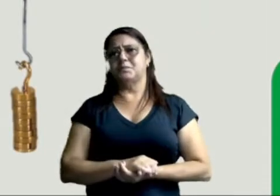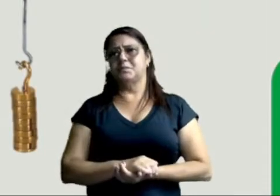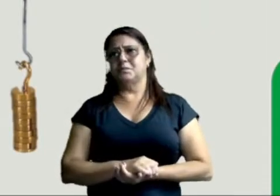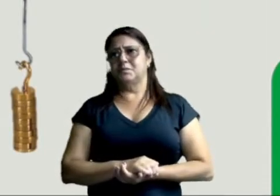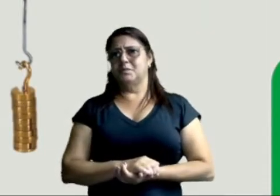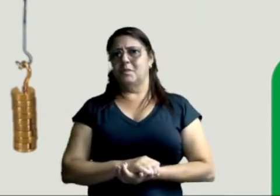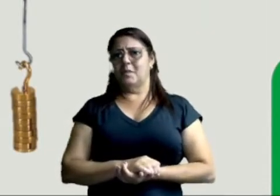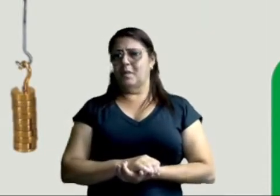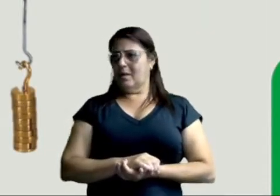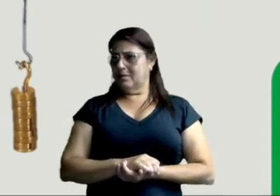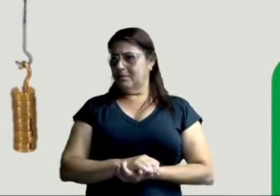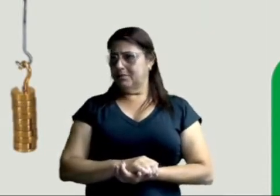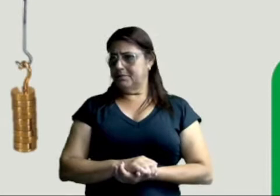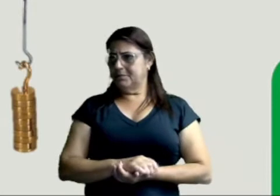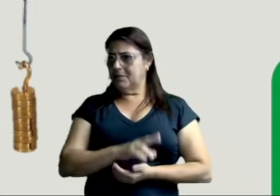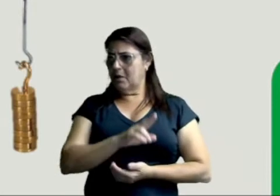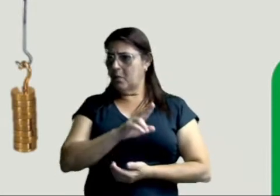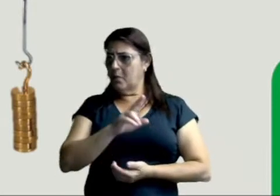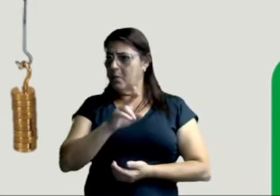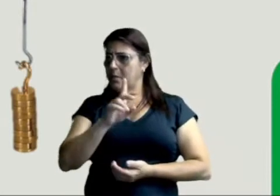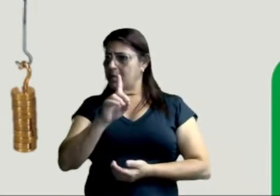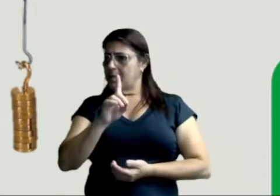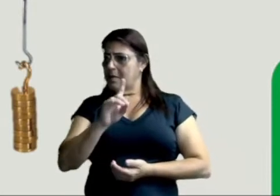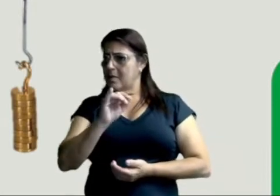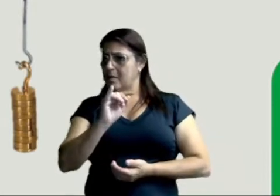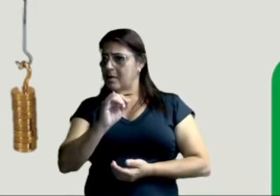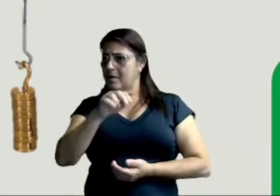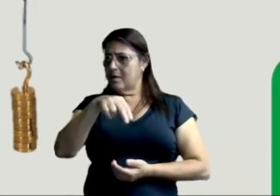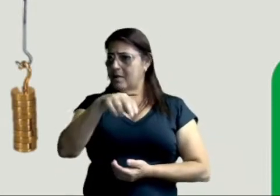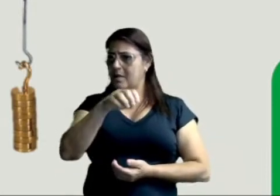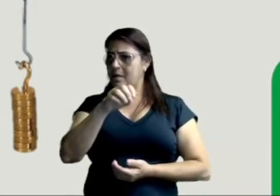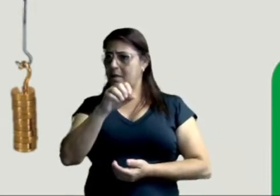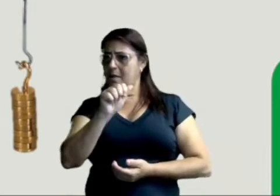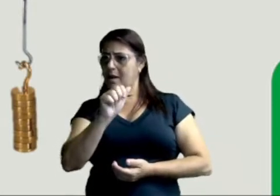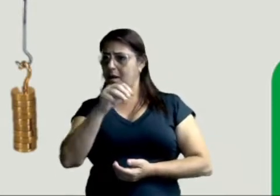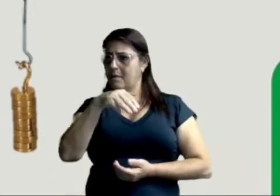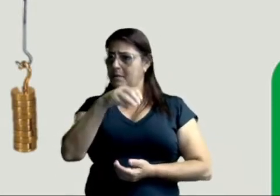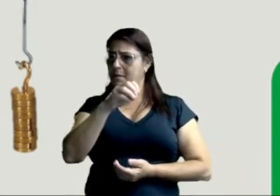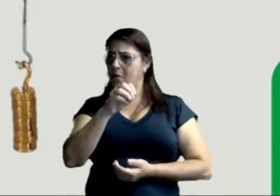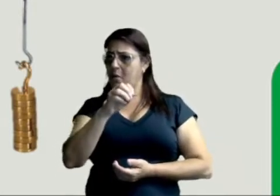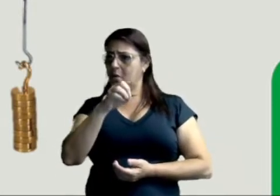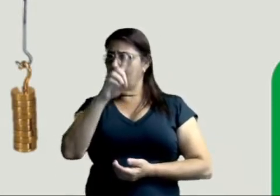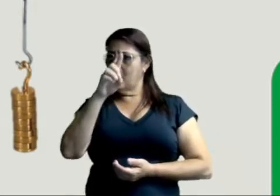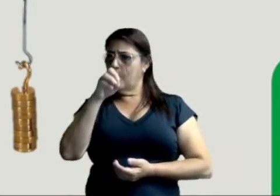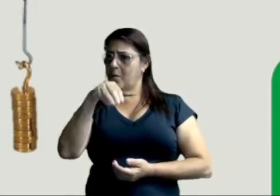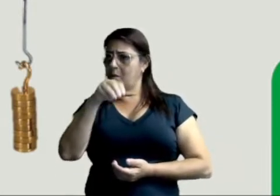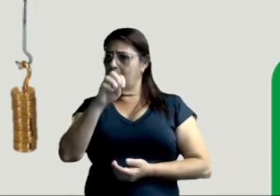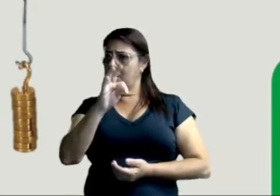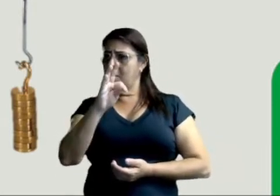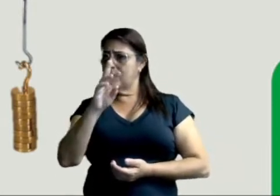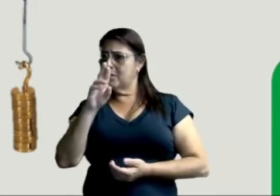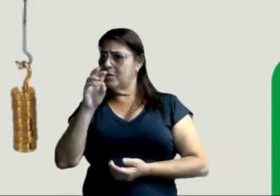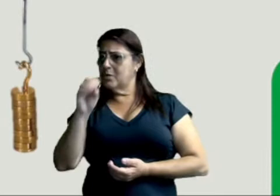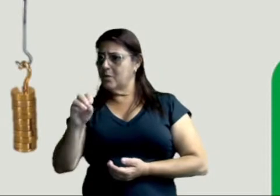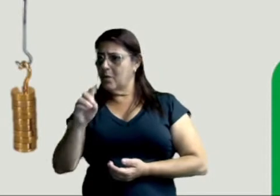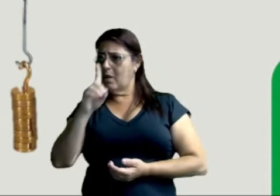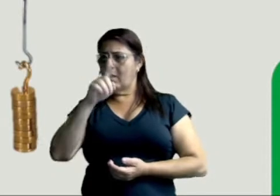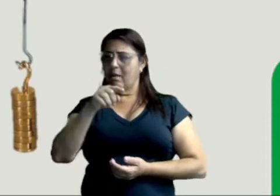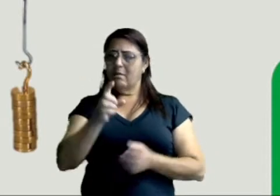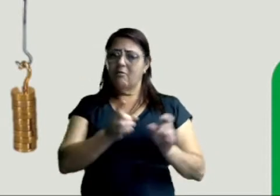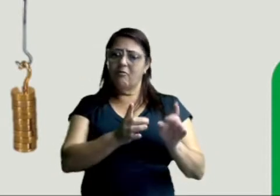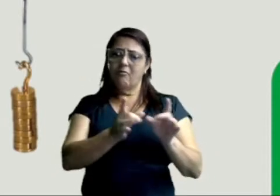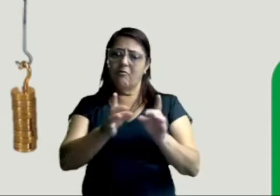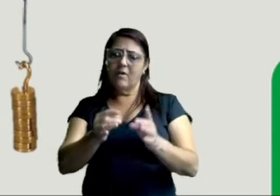o dinamômetro? Esse é um dinamômetro. Que ele vai... É uma balança de dedo muito utilizada, tá? Quem vende lá, a